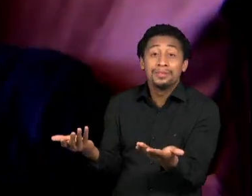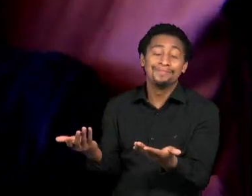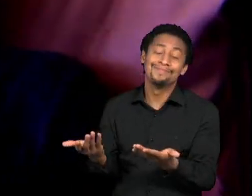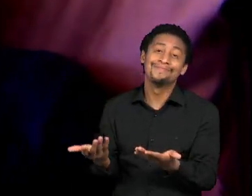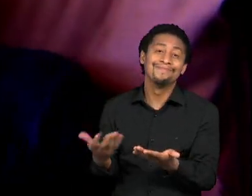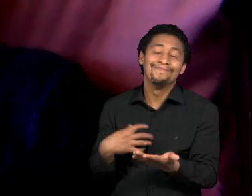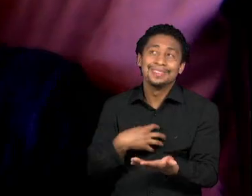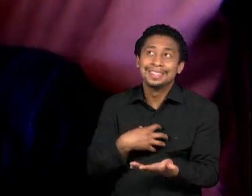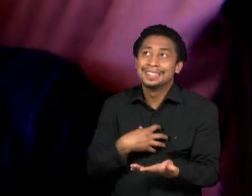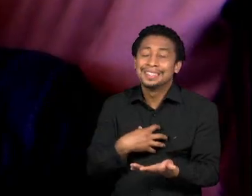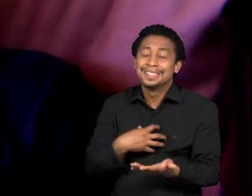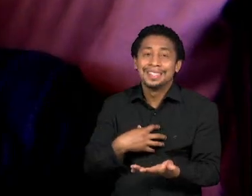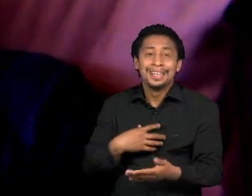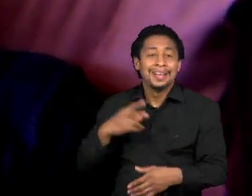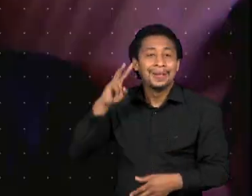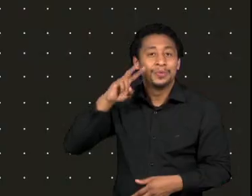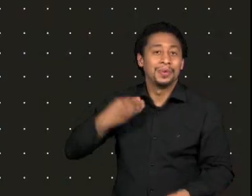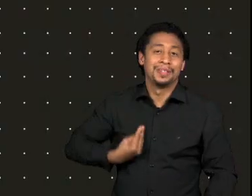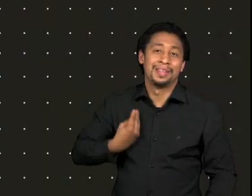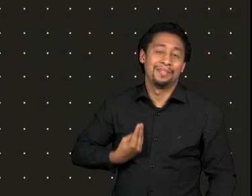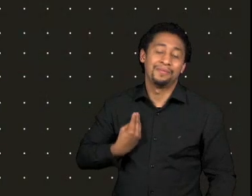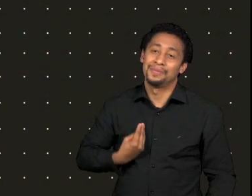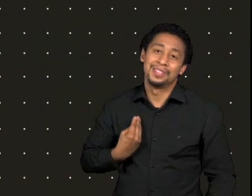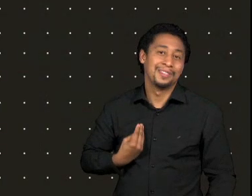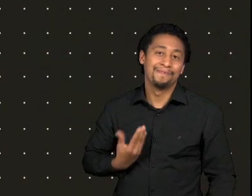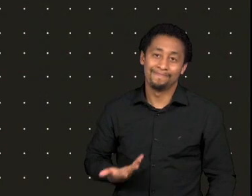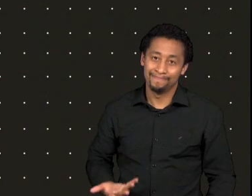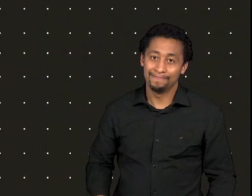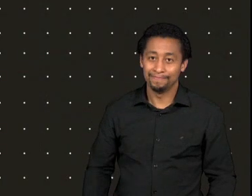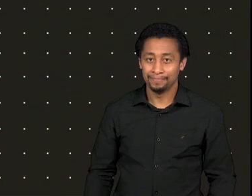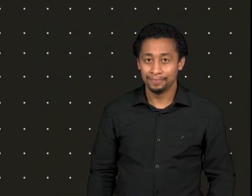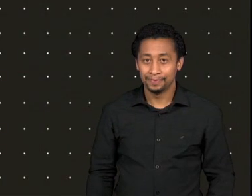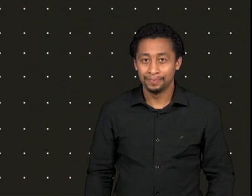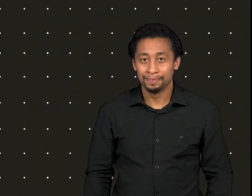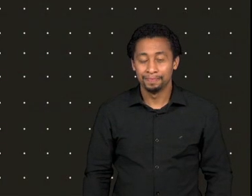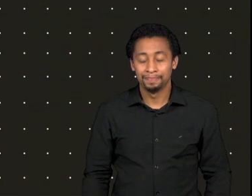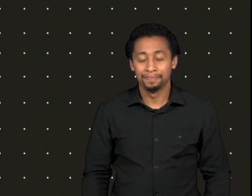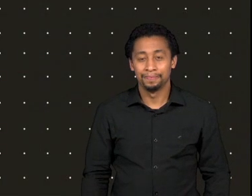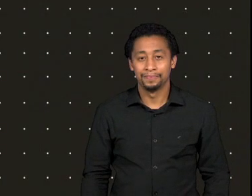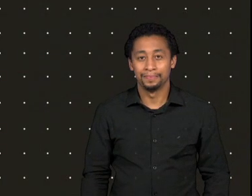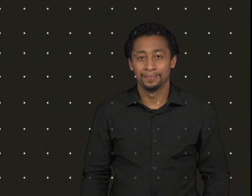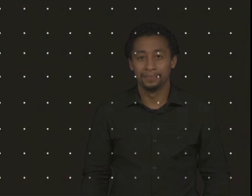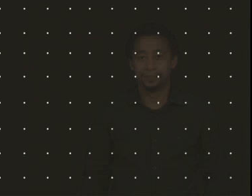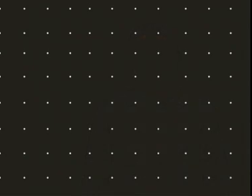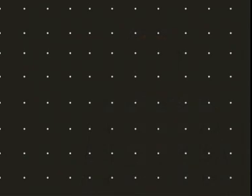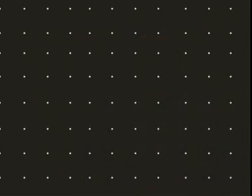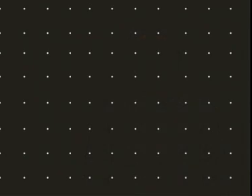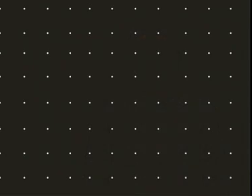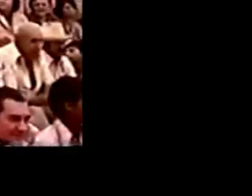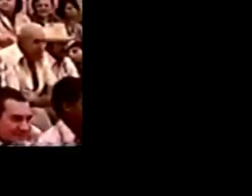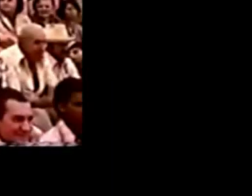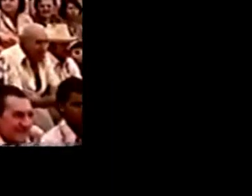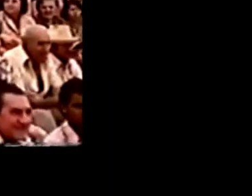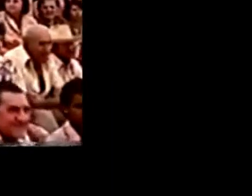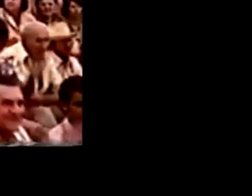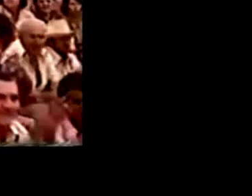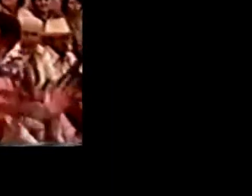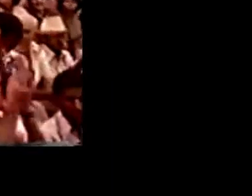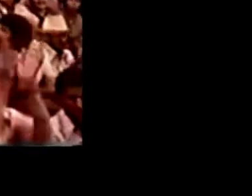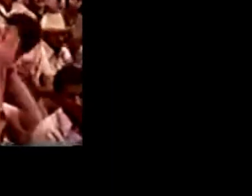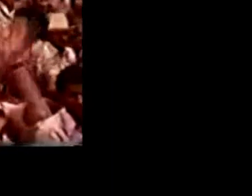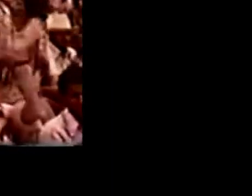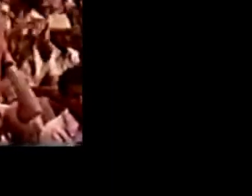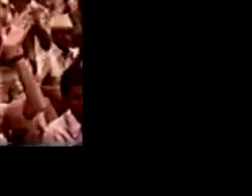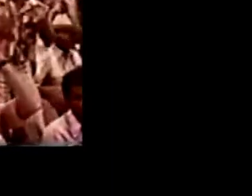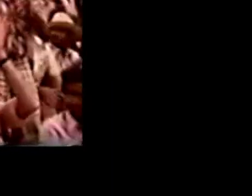na Estrada da Vida, que é o filme seguinte. Nesta longa estrada da vida, vou correndo